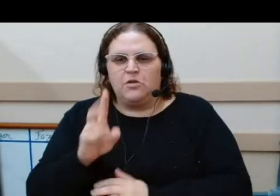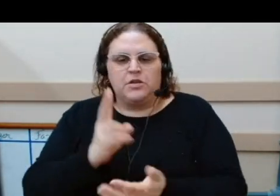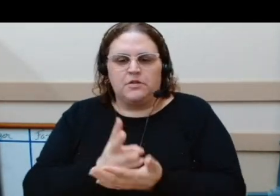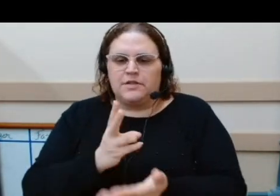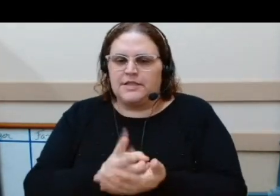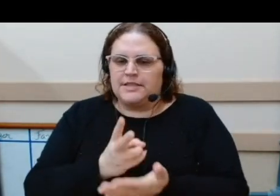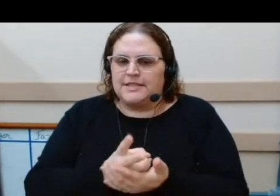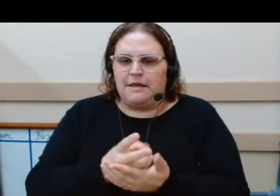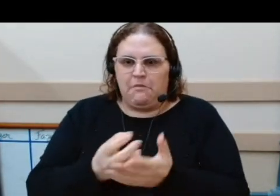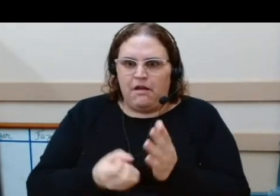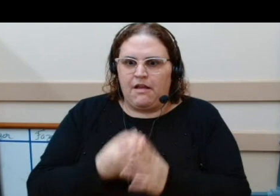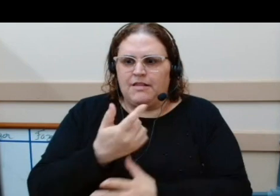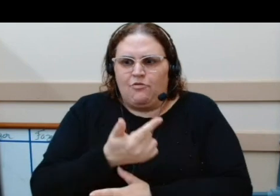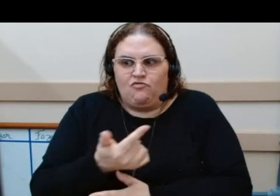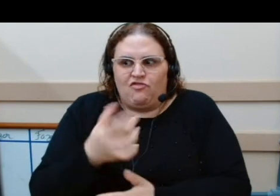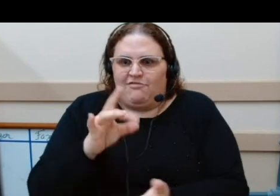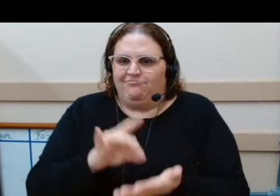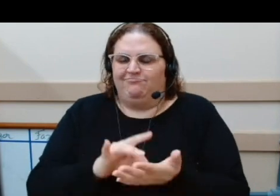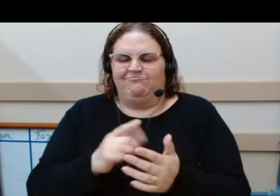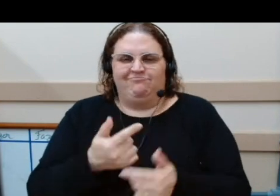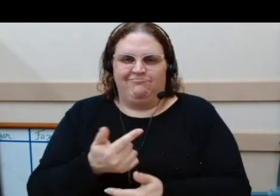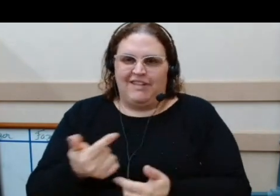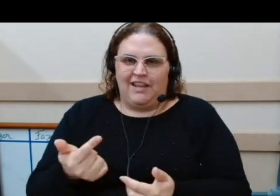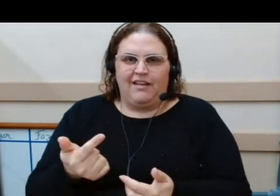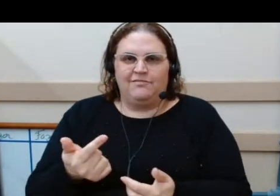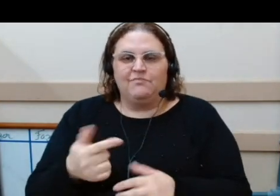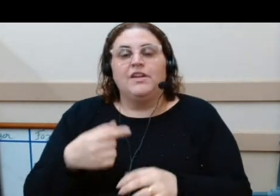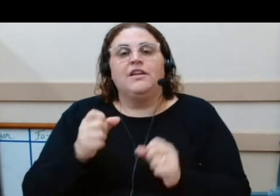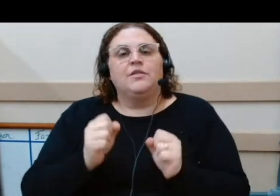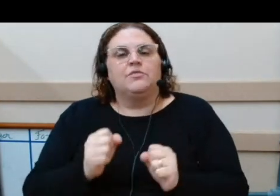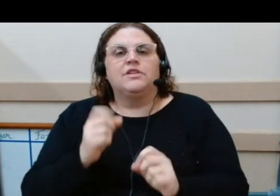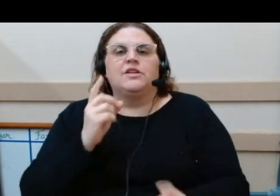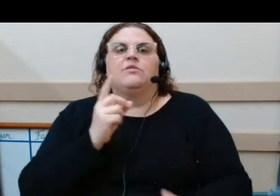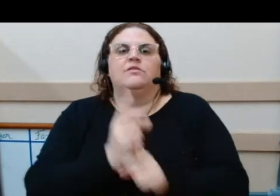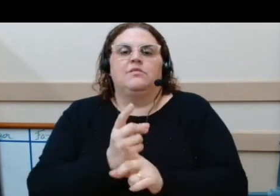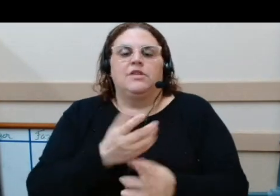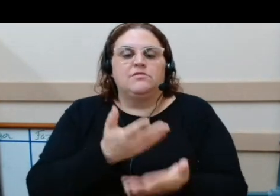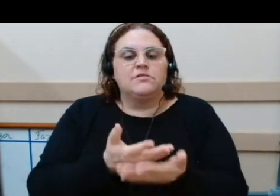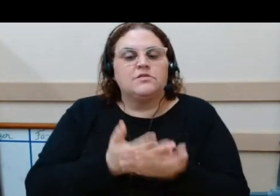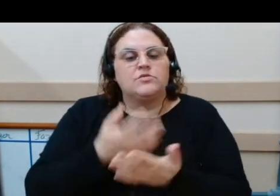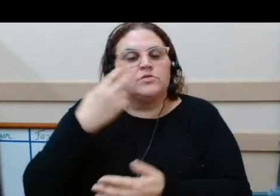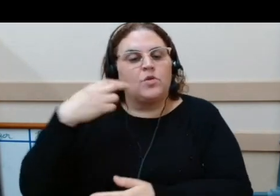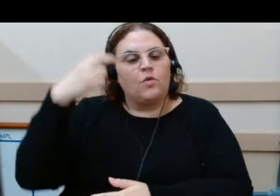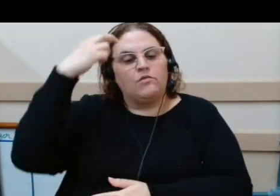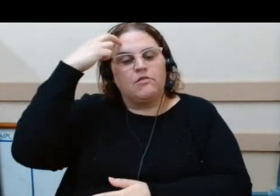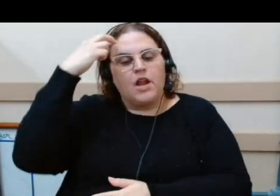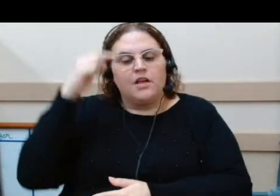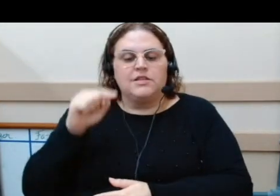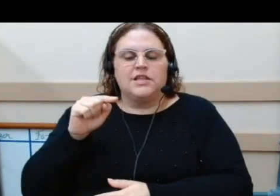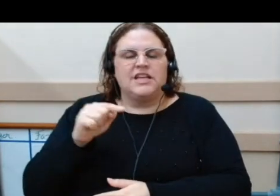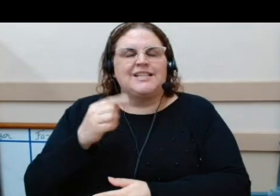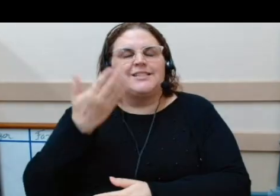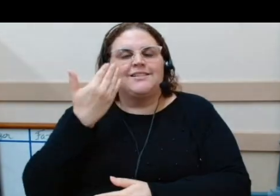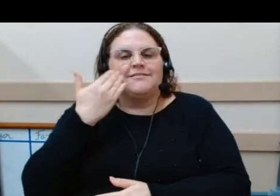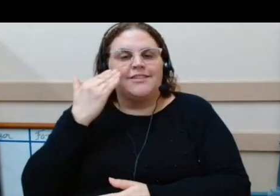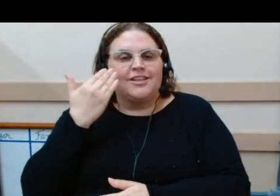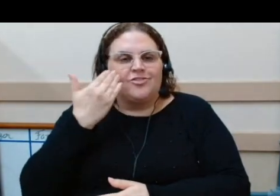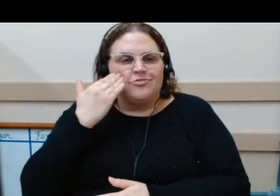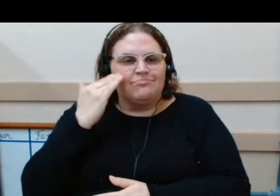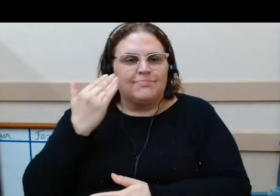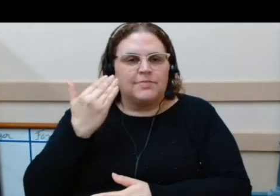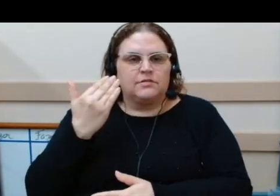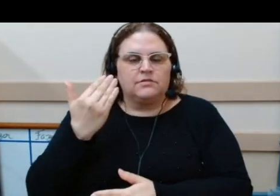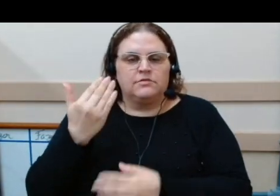né Eh e poder encontrar nos estudos culturais ess esse entendimento né do